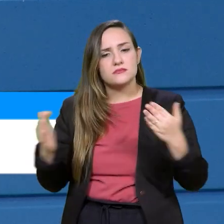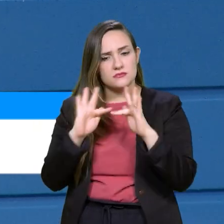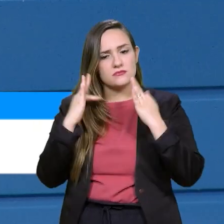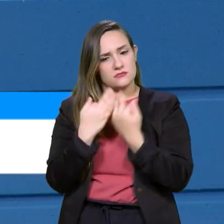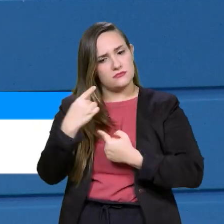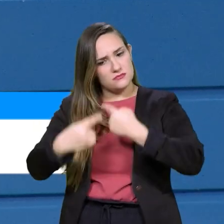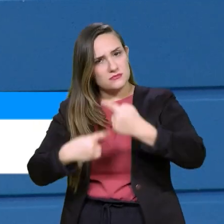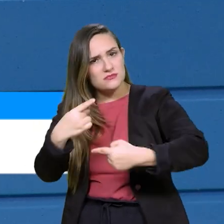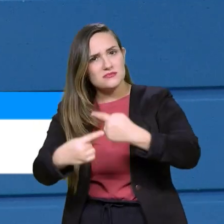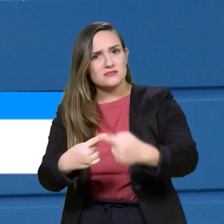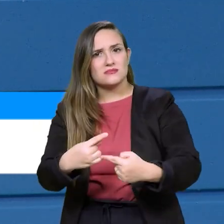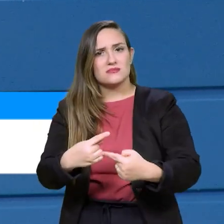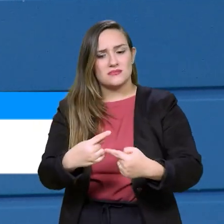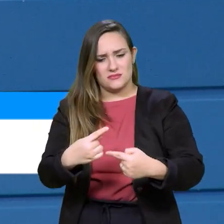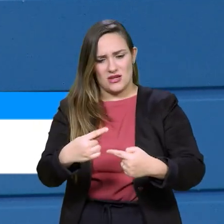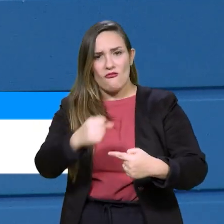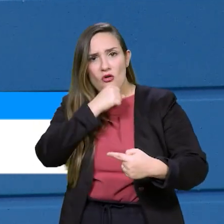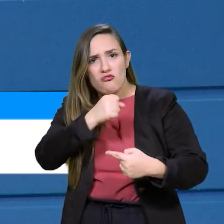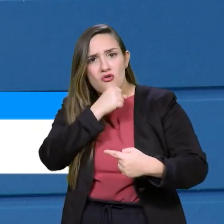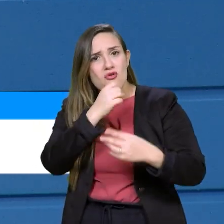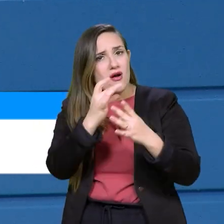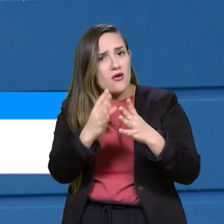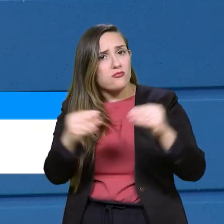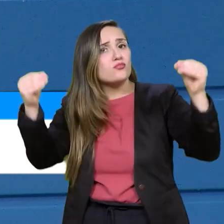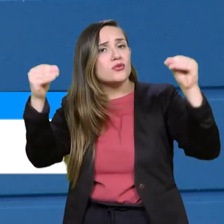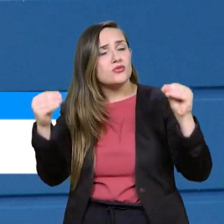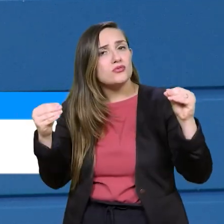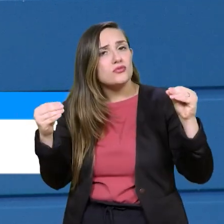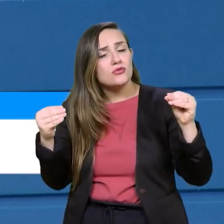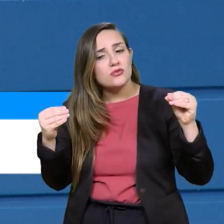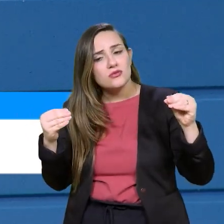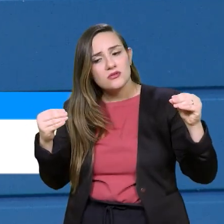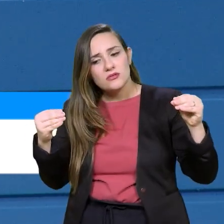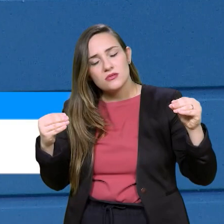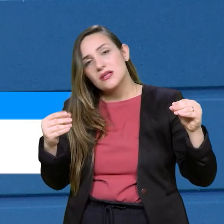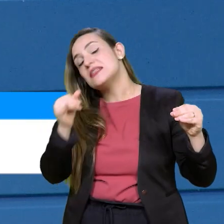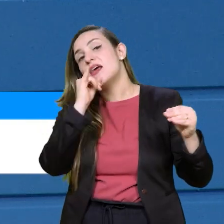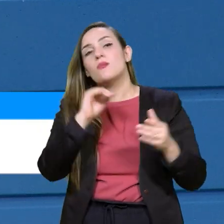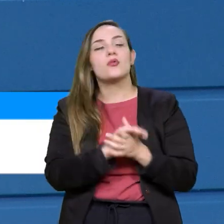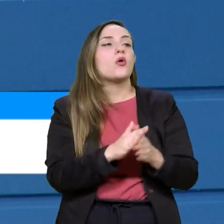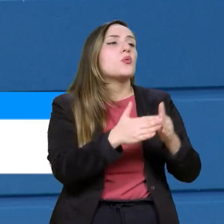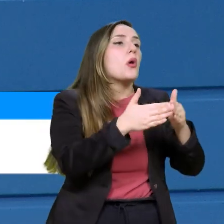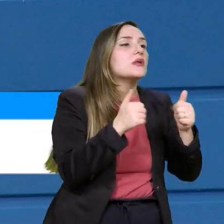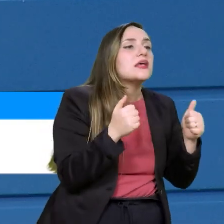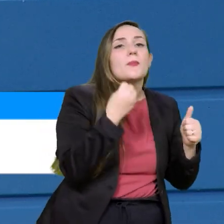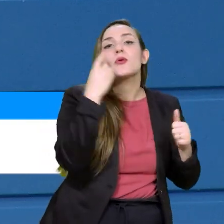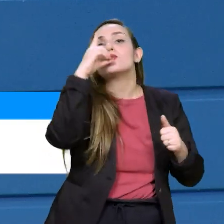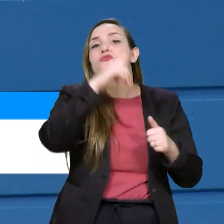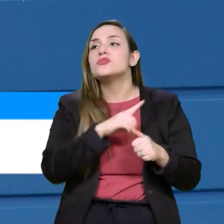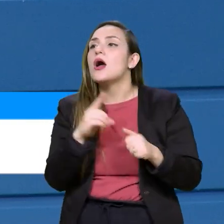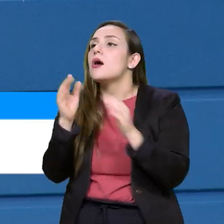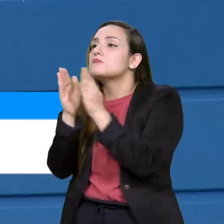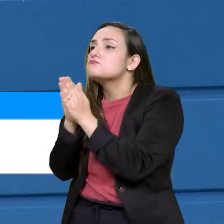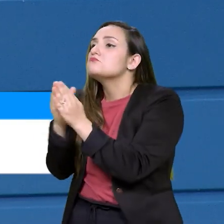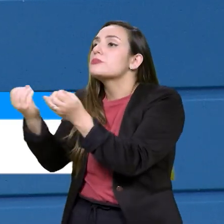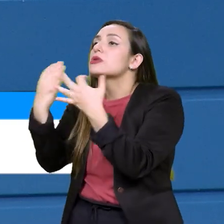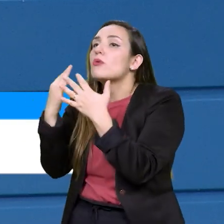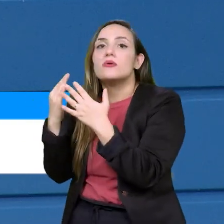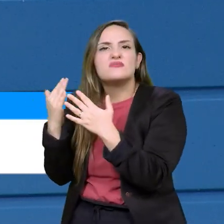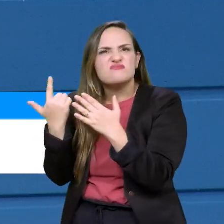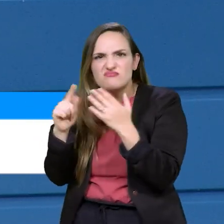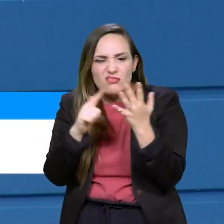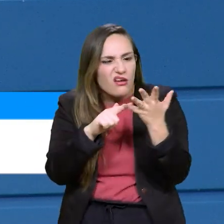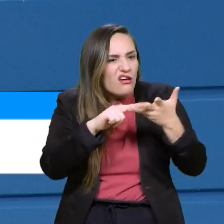família. Que essa geração está se indo, que é a minha geração, porque dá